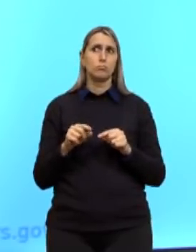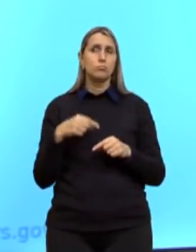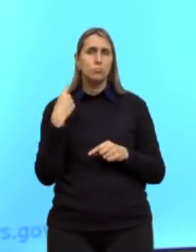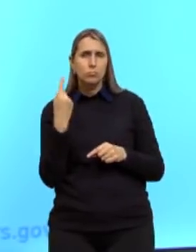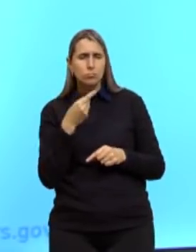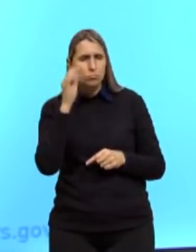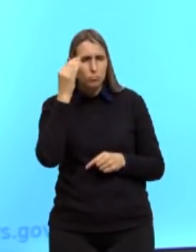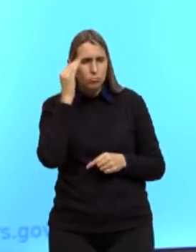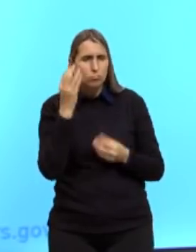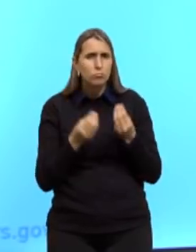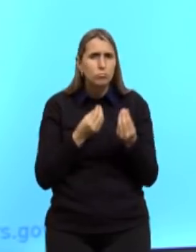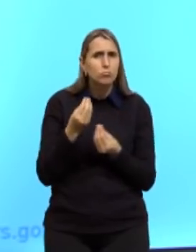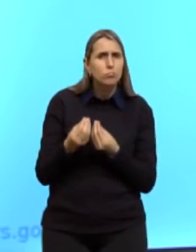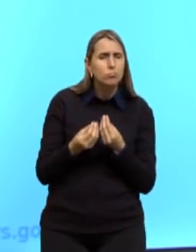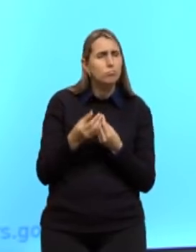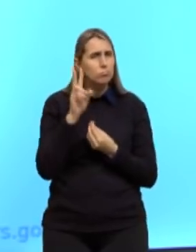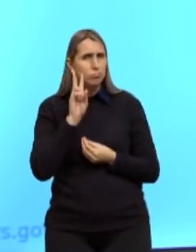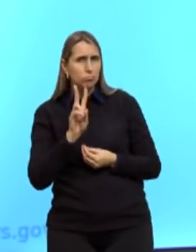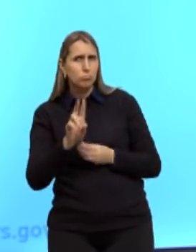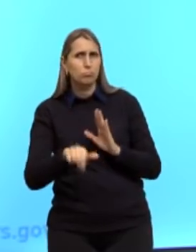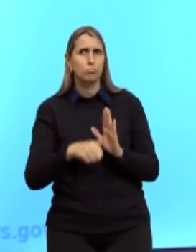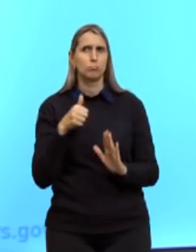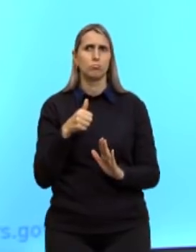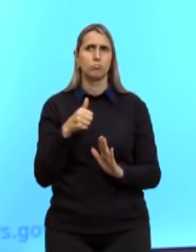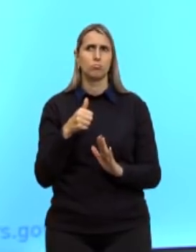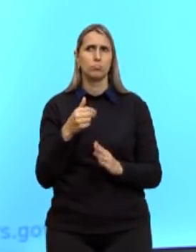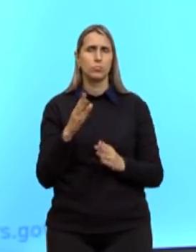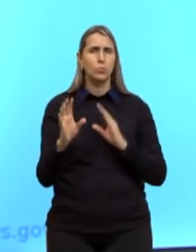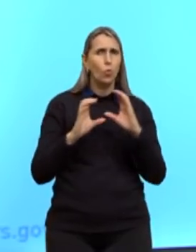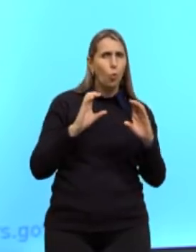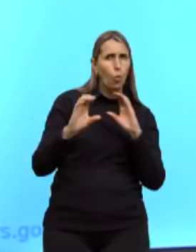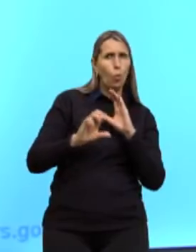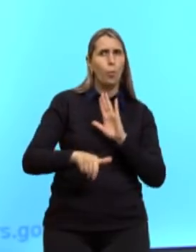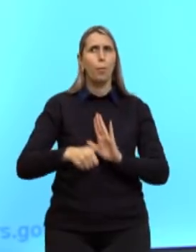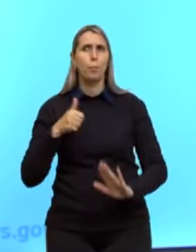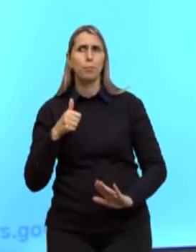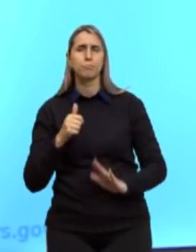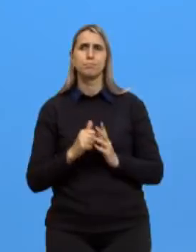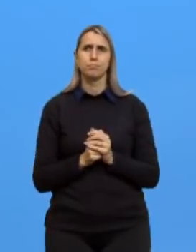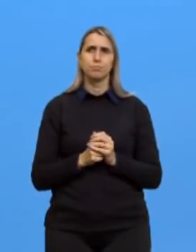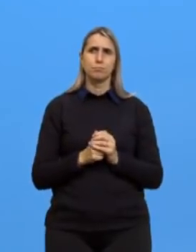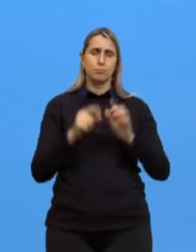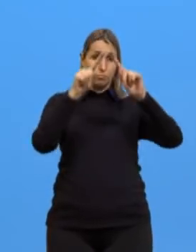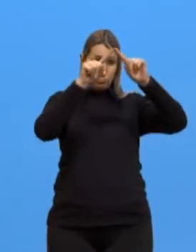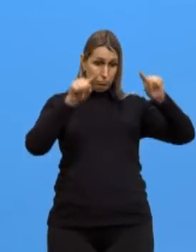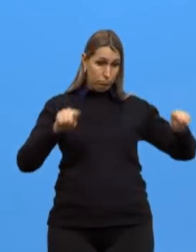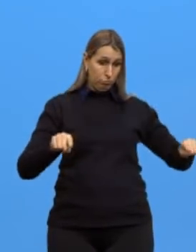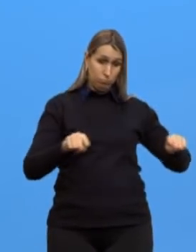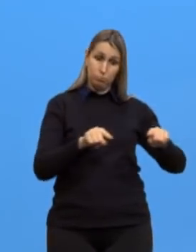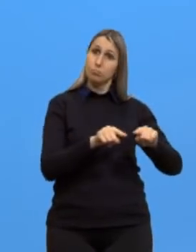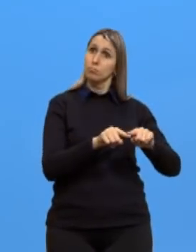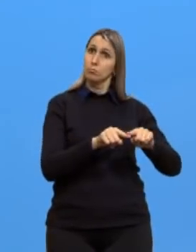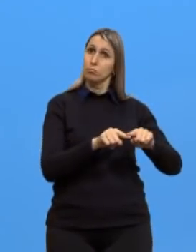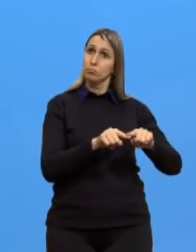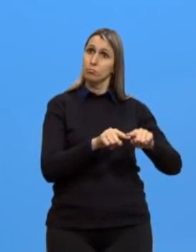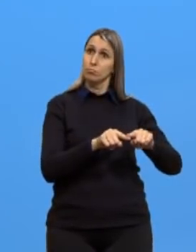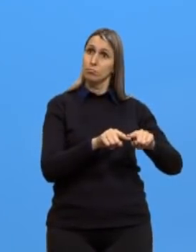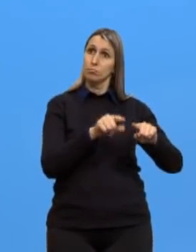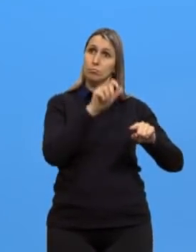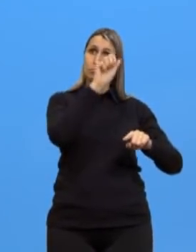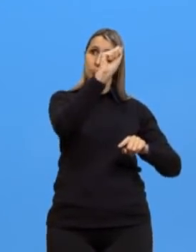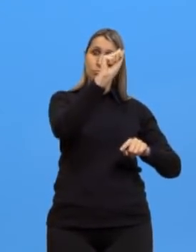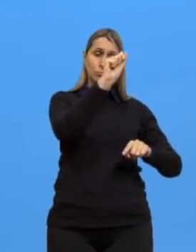título de nós entendermos e enxergar os melhores né nos comunicarmos melhor então nós temos um triângulo grande aqui ó que é o